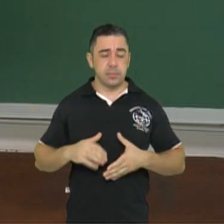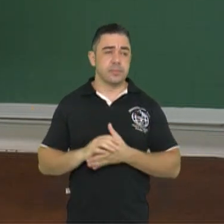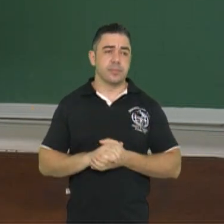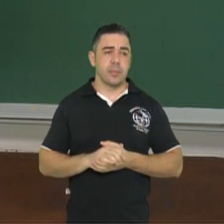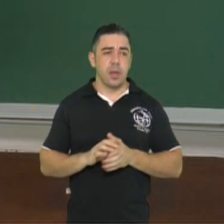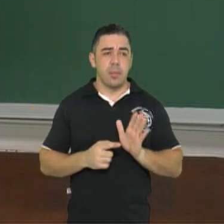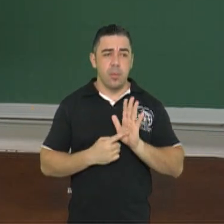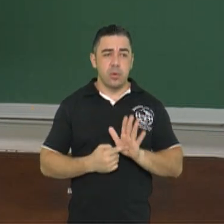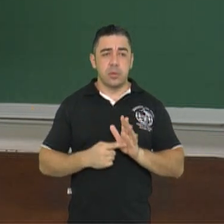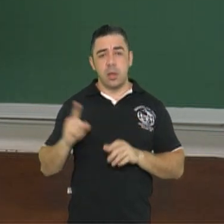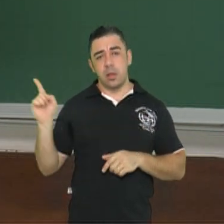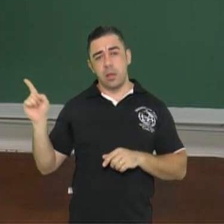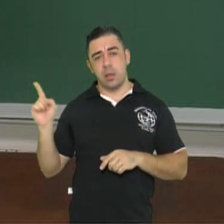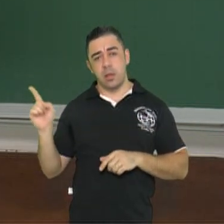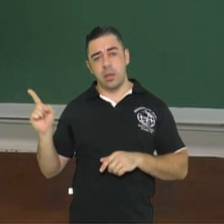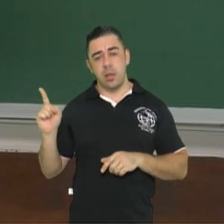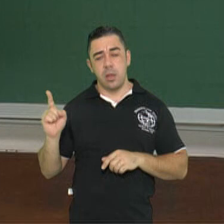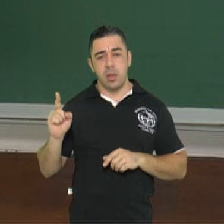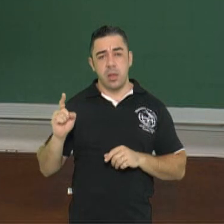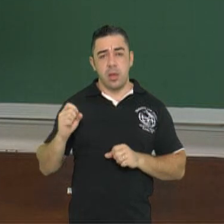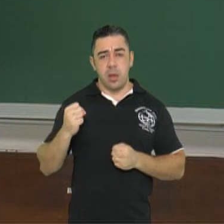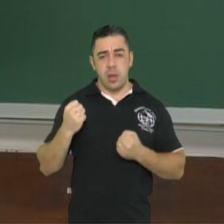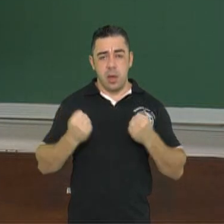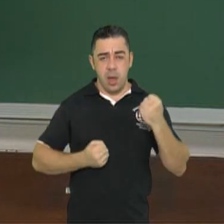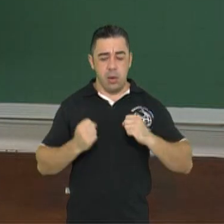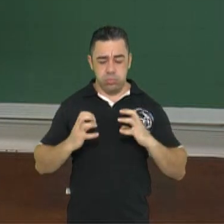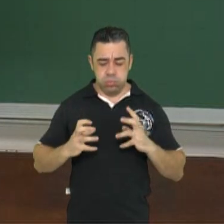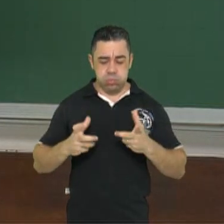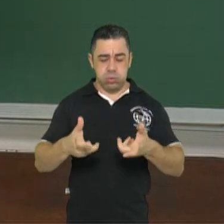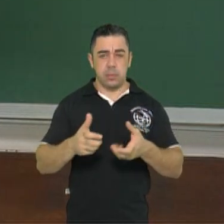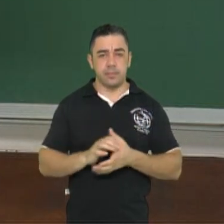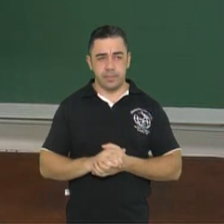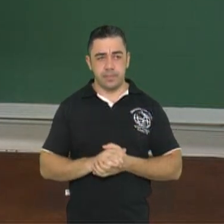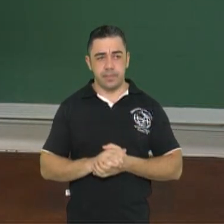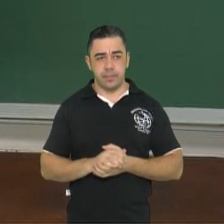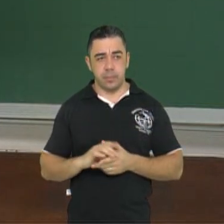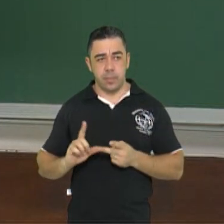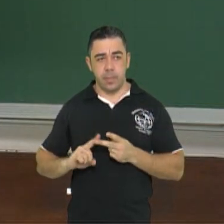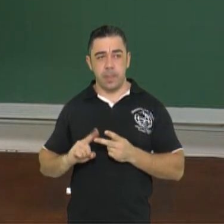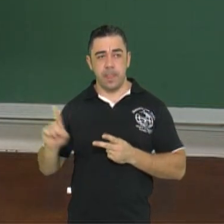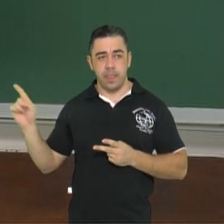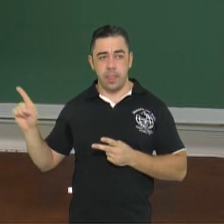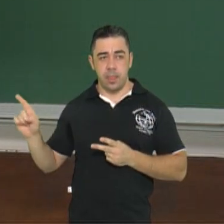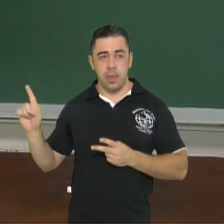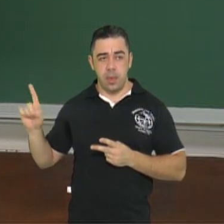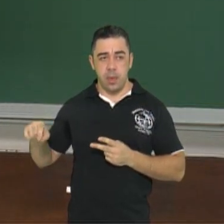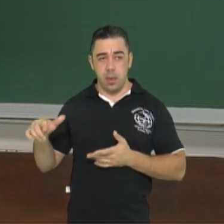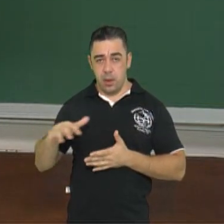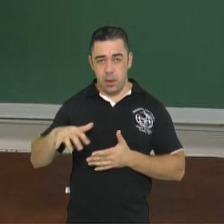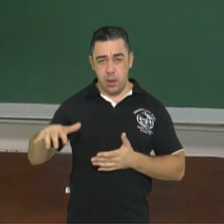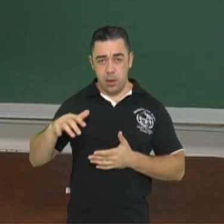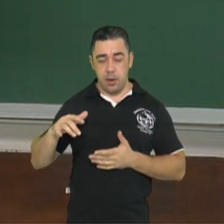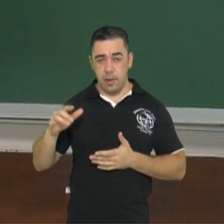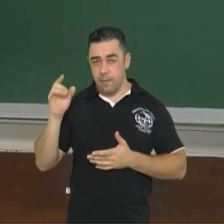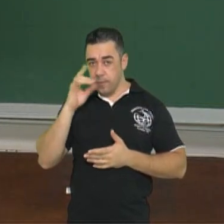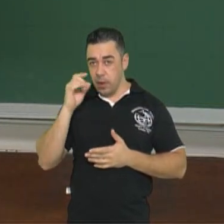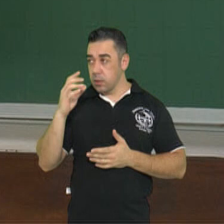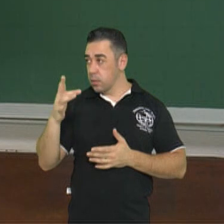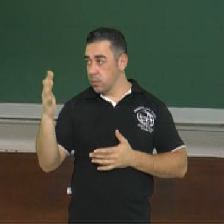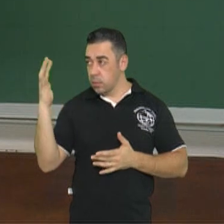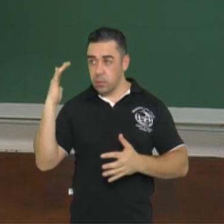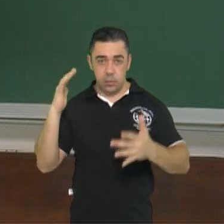mostrando uma figura para vocês, no caso um pneu passando ali compactando o solo. E aqui, gente, ó, apesar de ser uma área